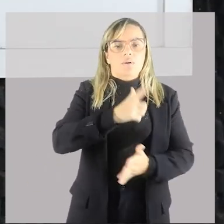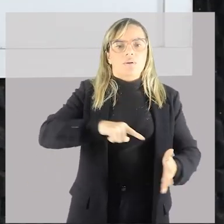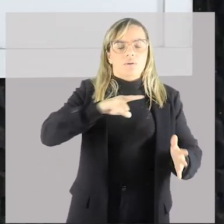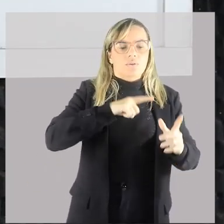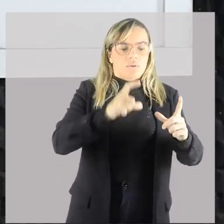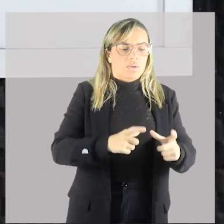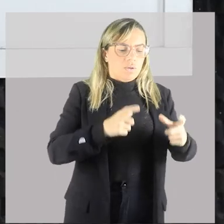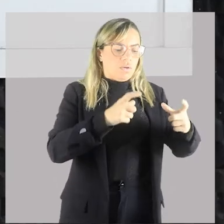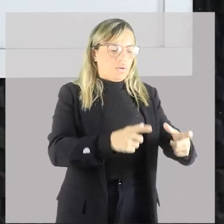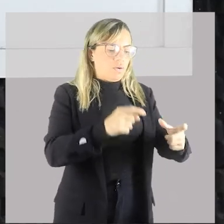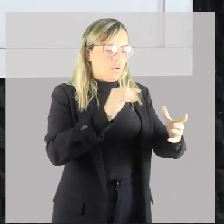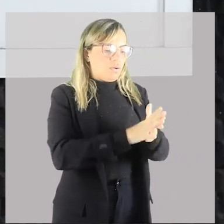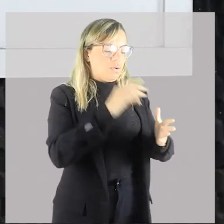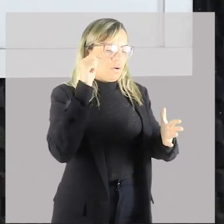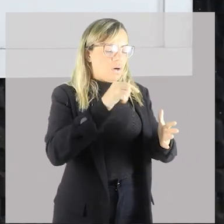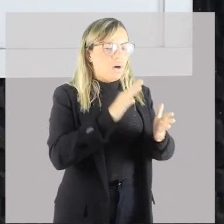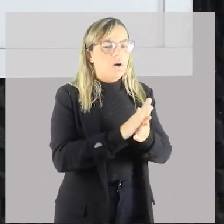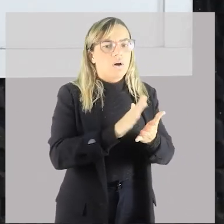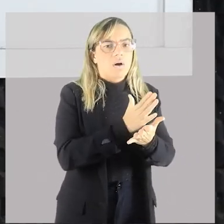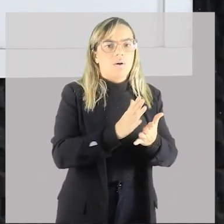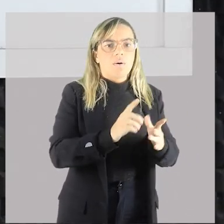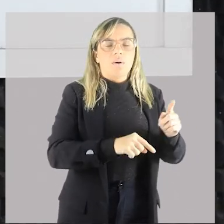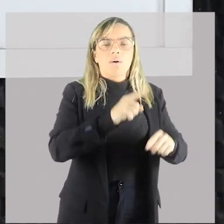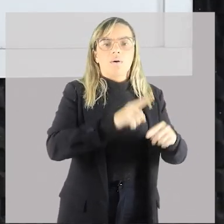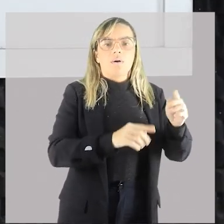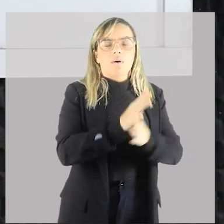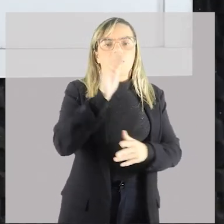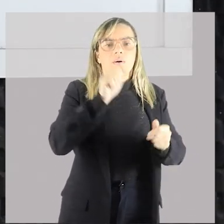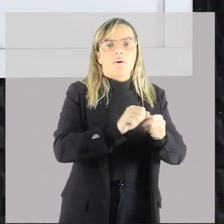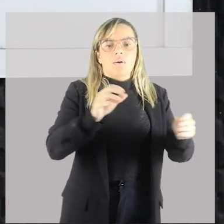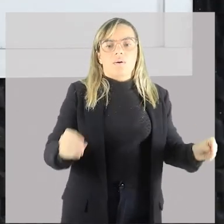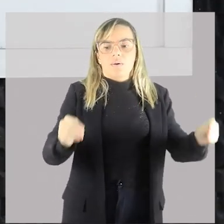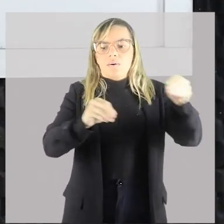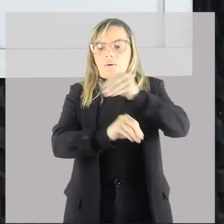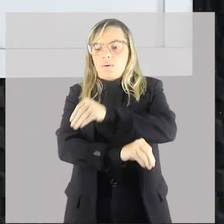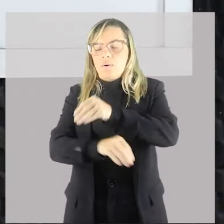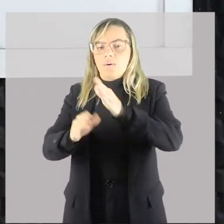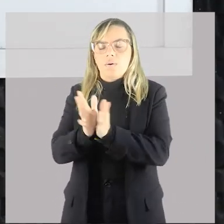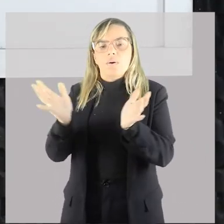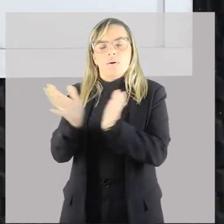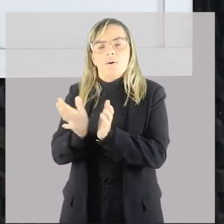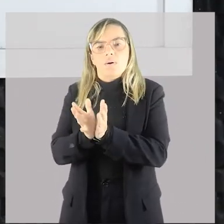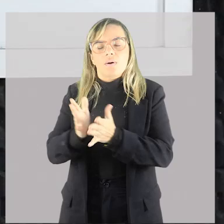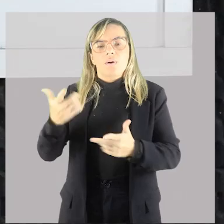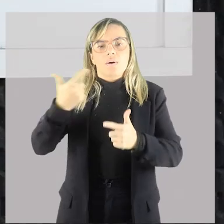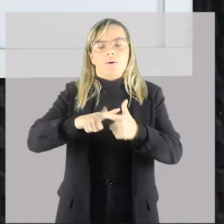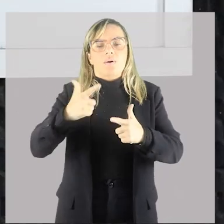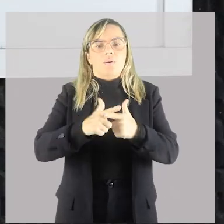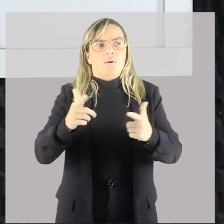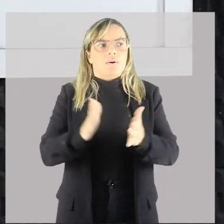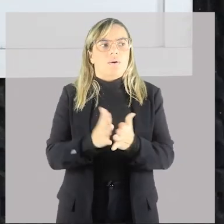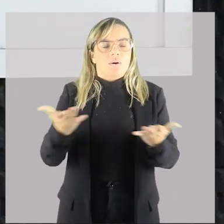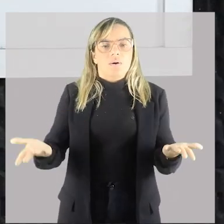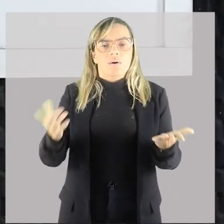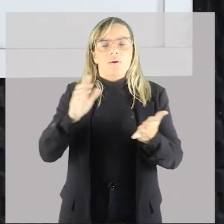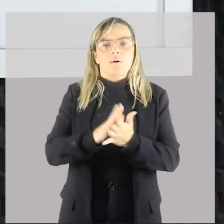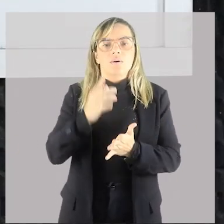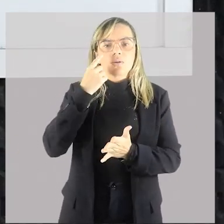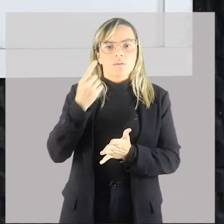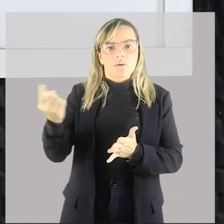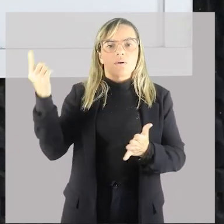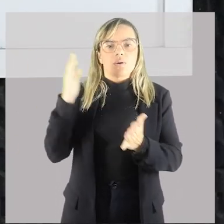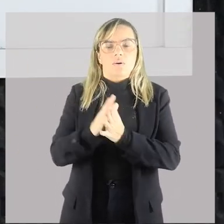posição, né? Então, quando você faz isso, você faz uma permuta. Os problemas de permutação, quais são as